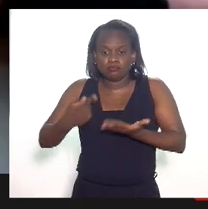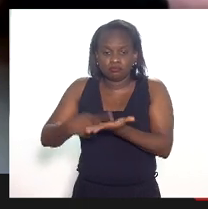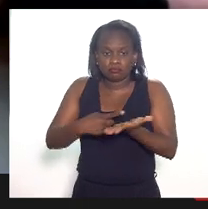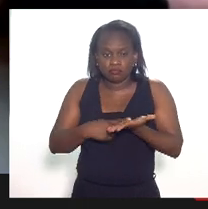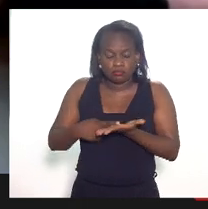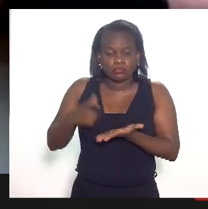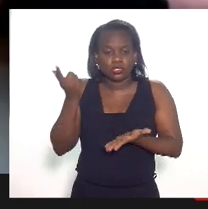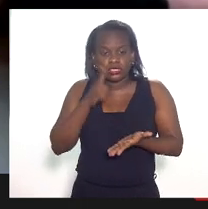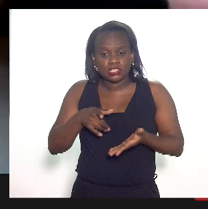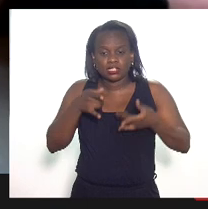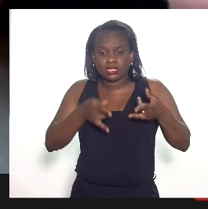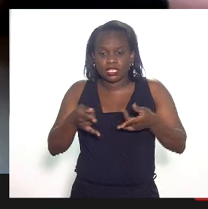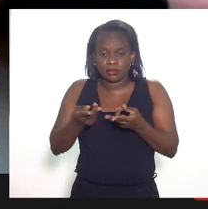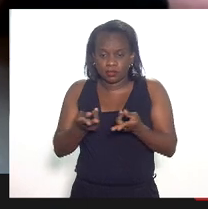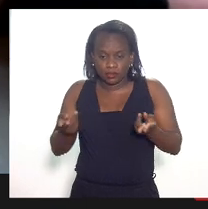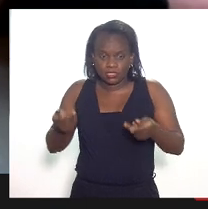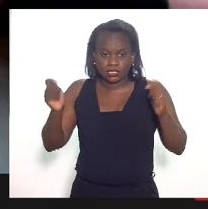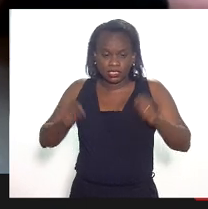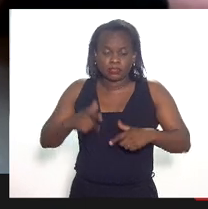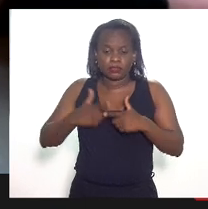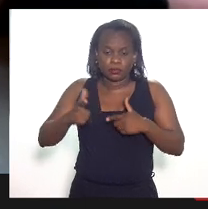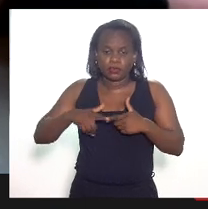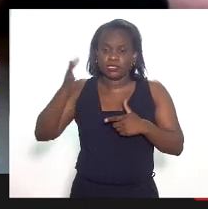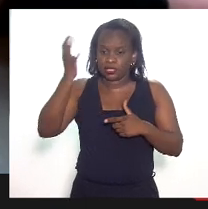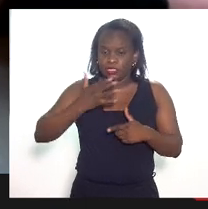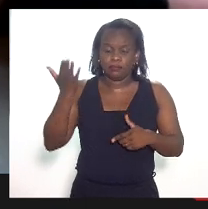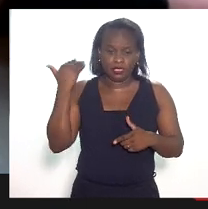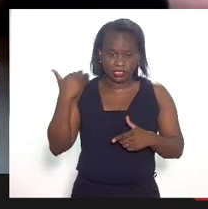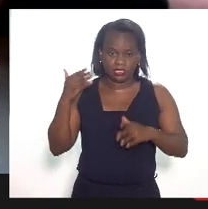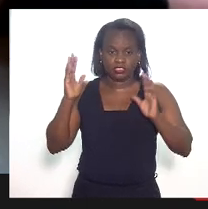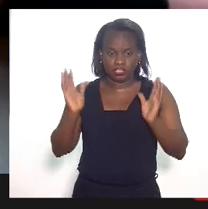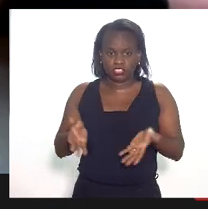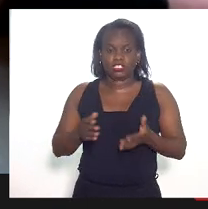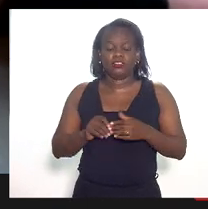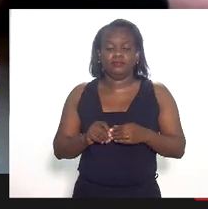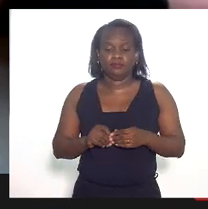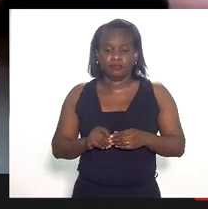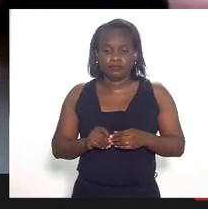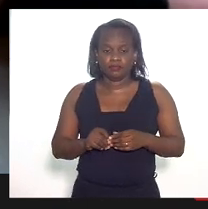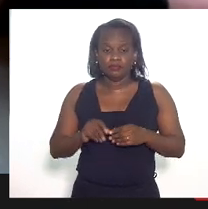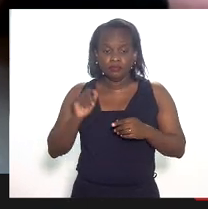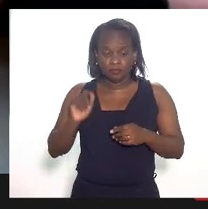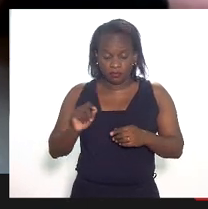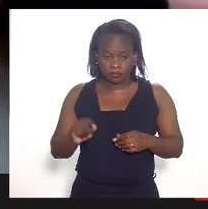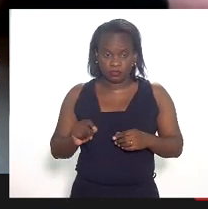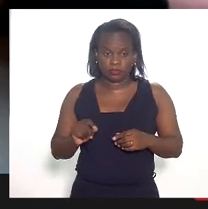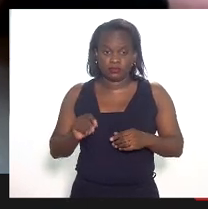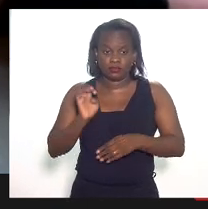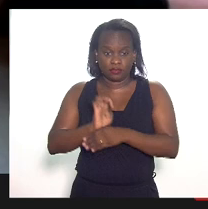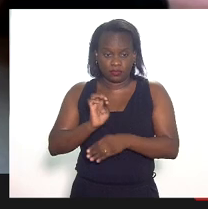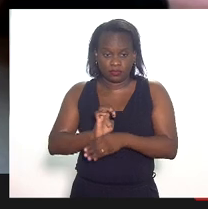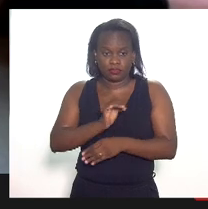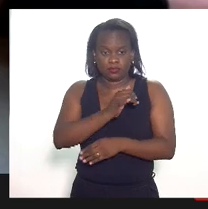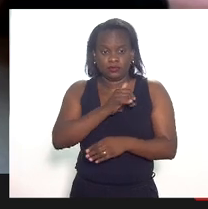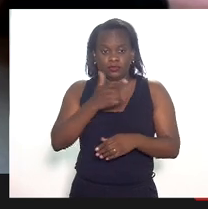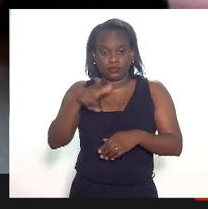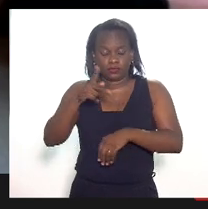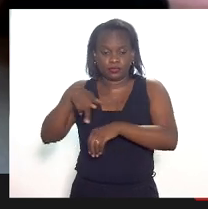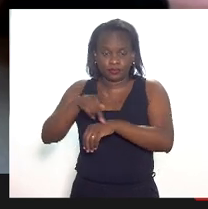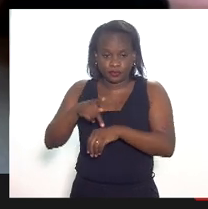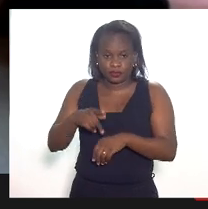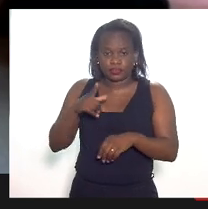conseguimos leitos do Estado. Nós vimos problemas sérios no passado, já sou velho também, que quando o Estado organizou, municipalizou